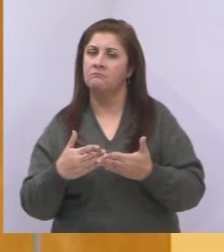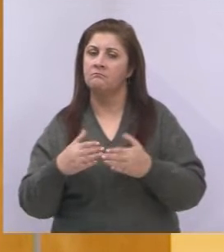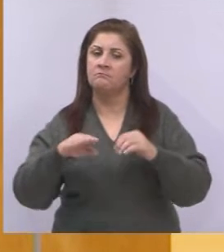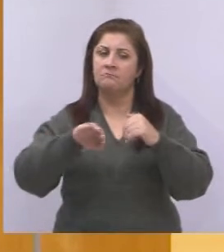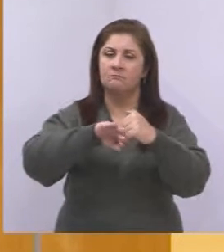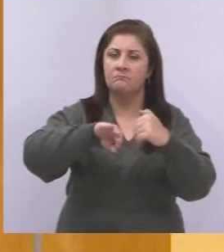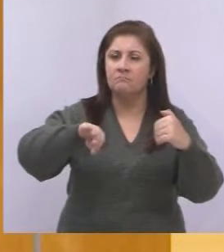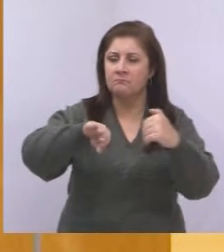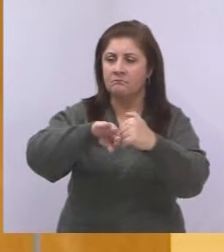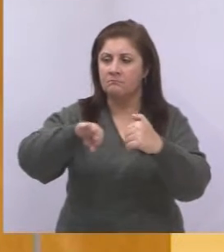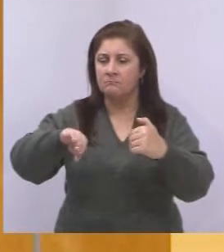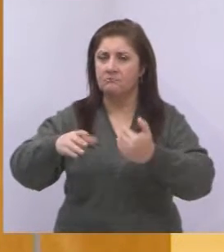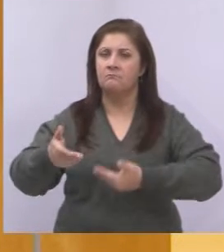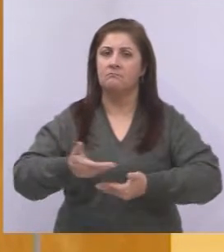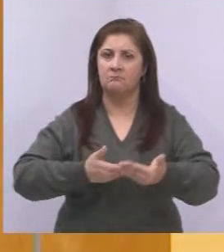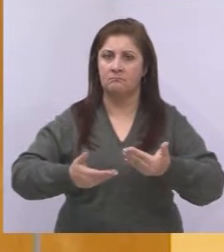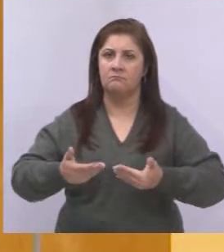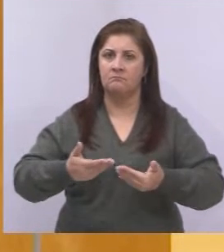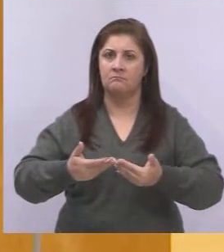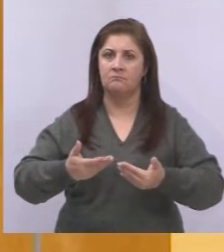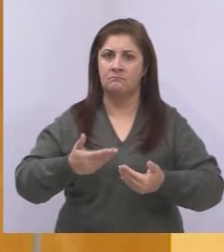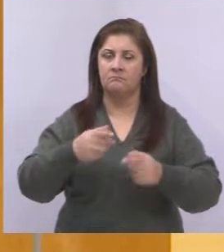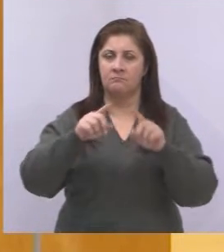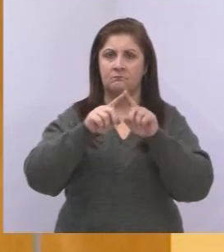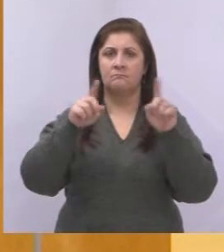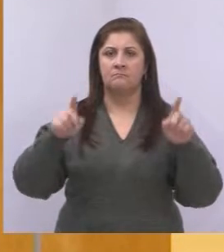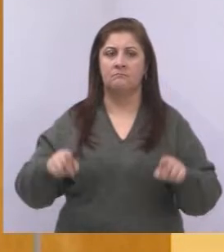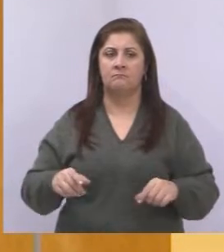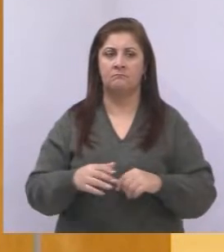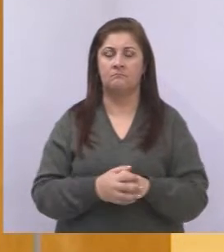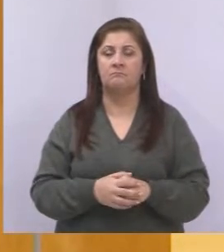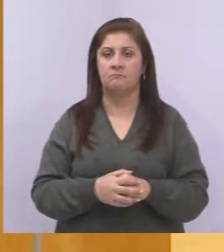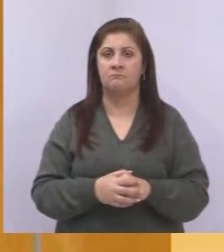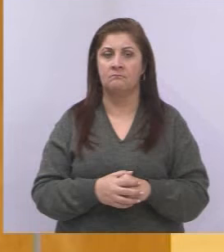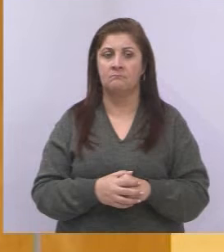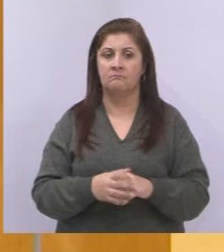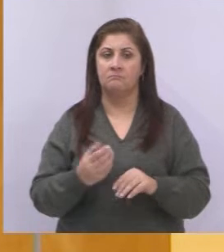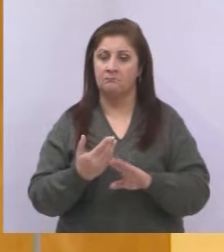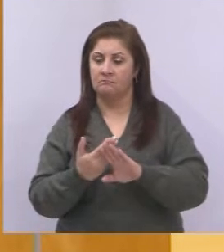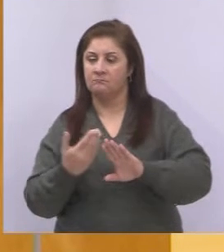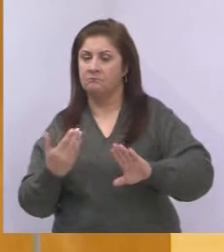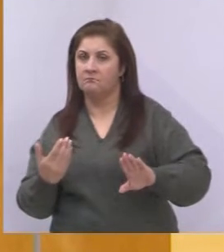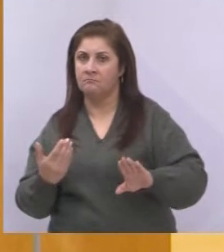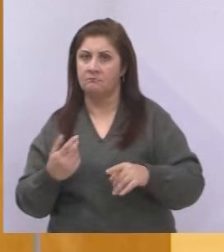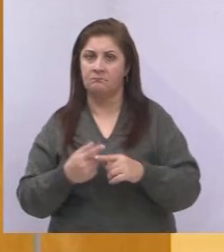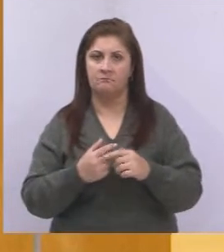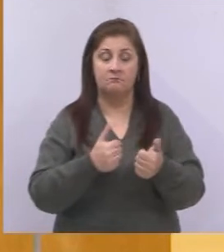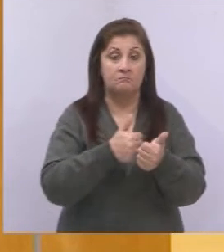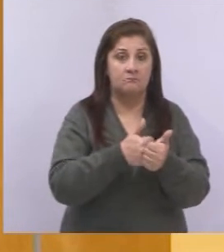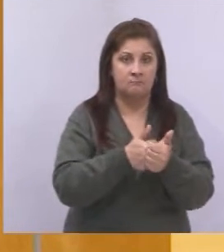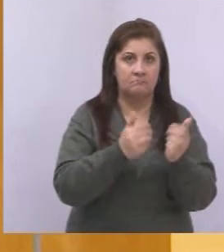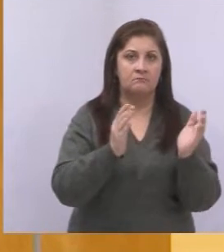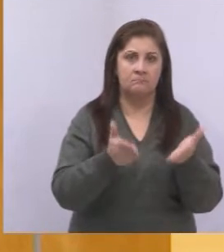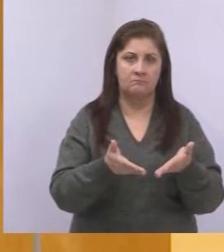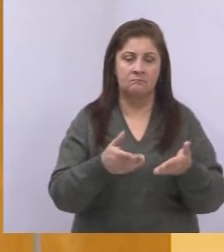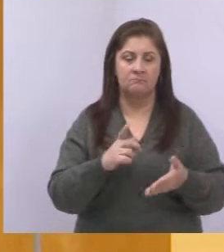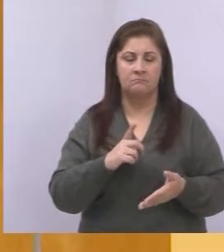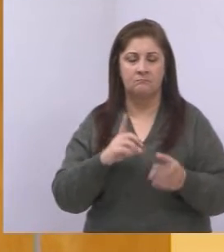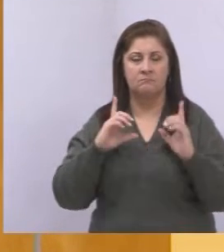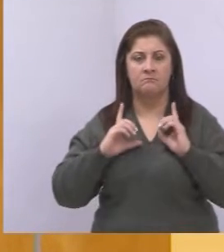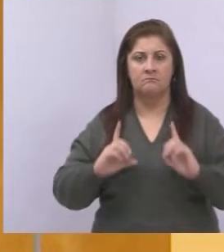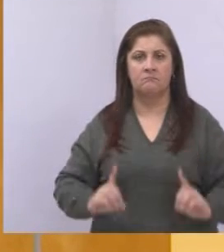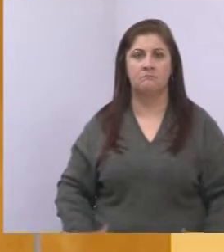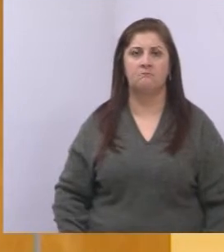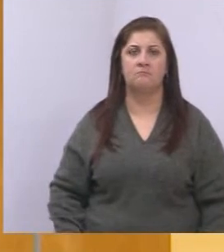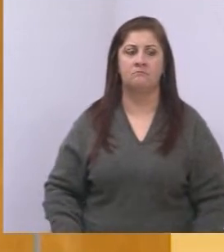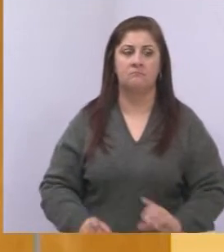na prestação dos serviços públicos. Então, de forma indireta, porque de forma direta eu já trago a questão da